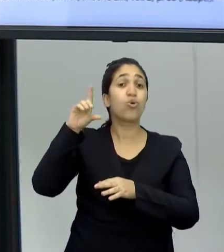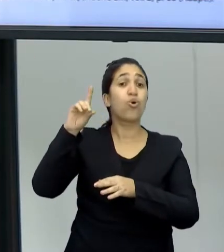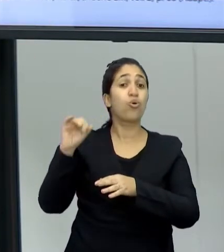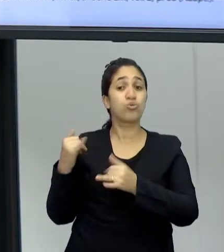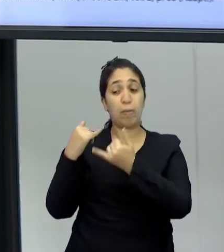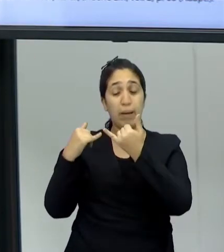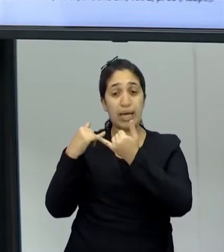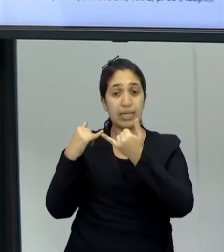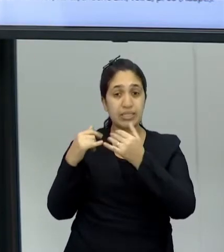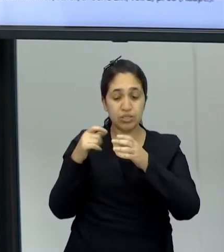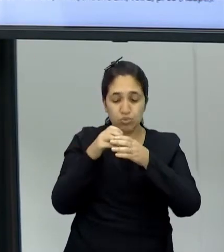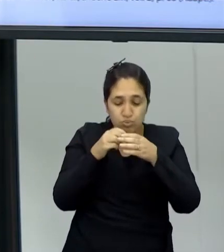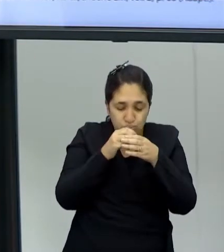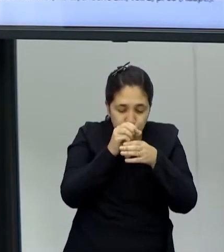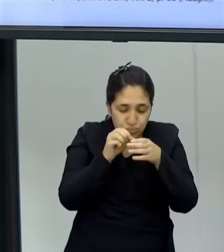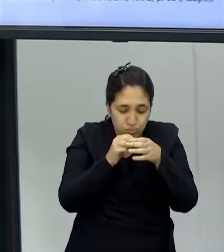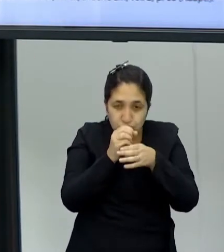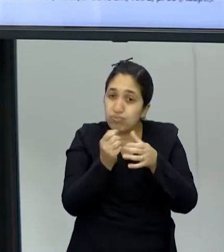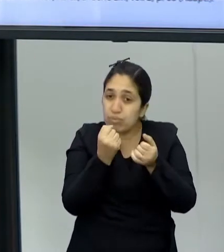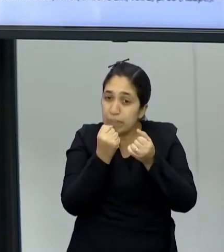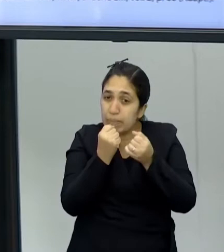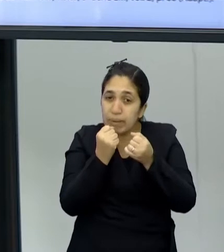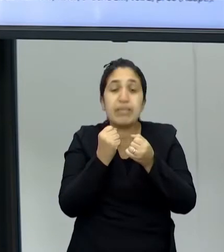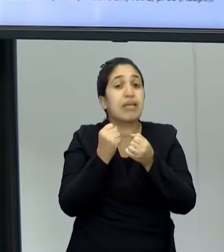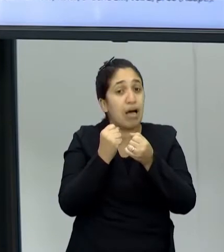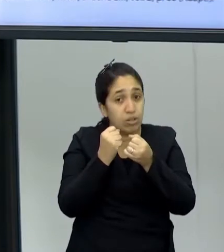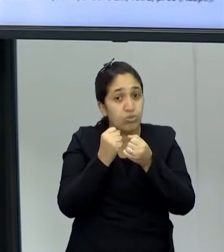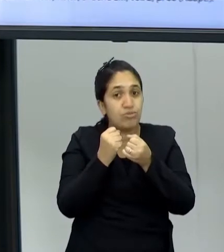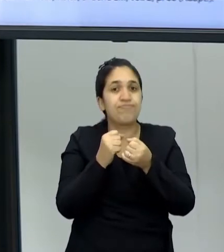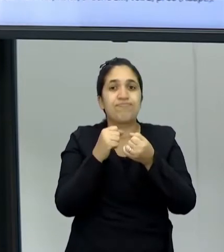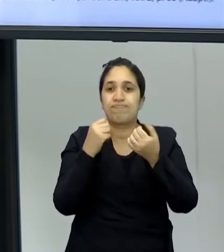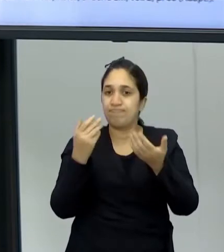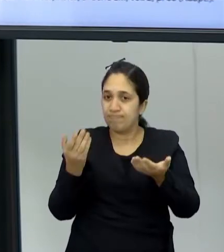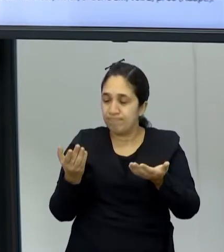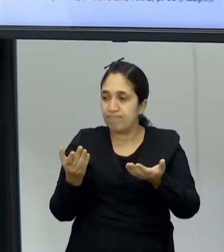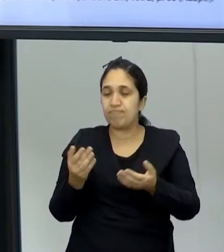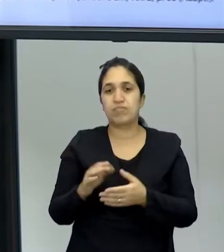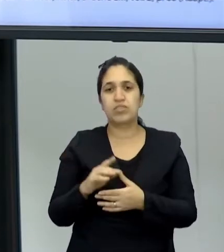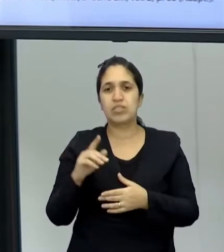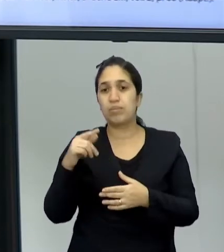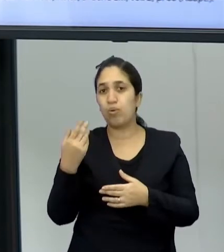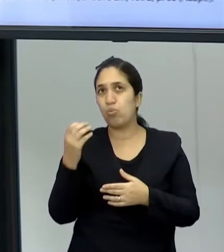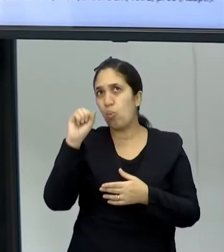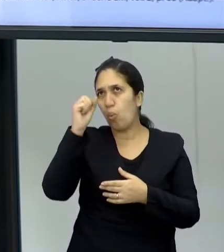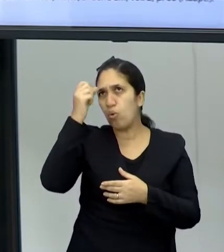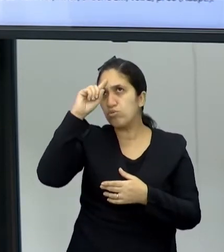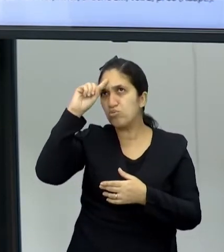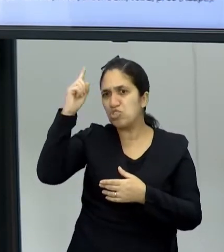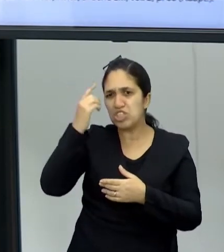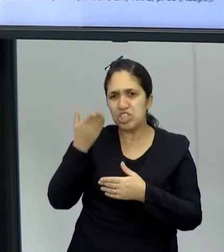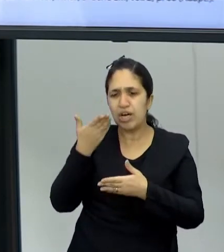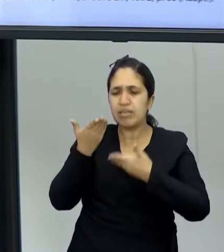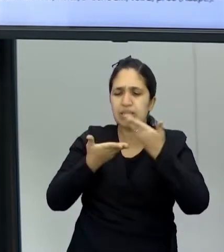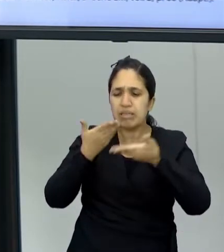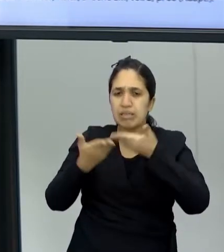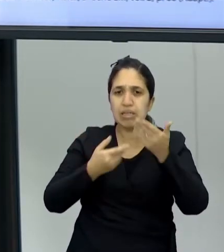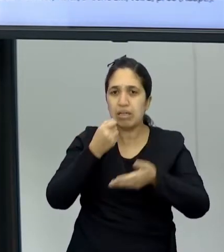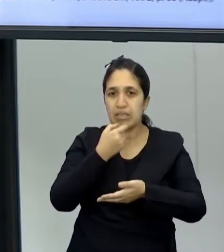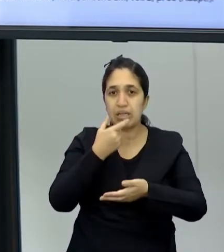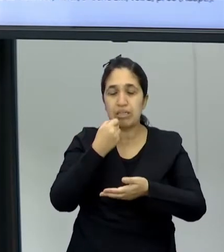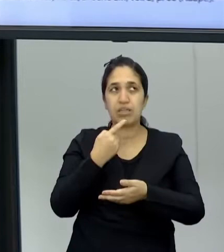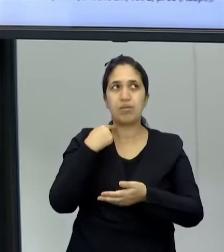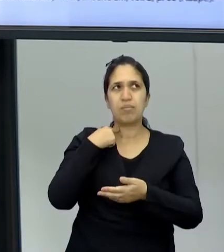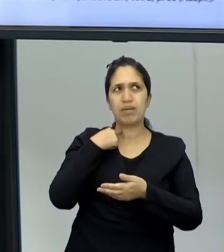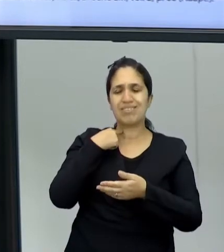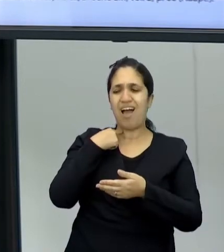com um núcleo mais pesado, um pouco diferenciado, de maneira que depois de 8 dias de tratamento, né, o seu corpo acha que é o